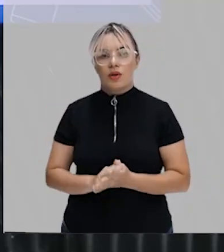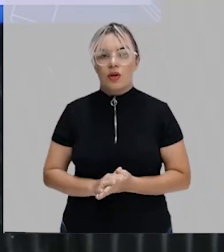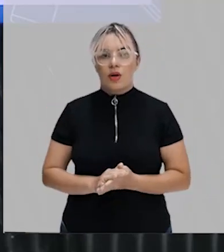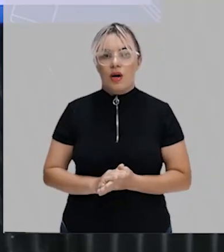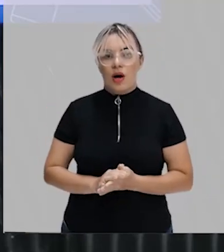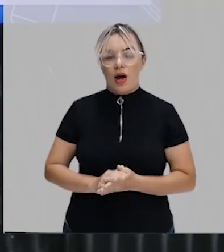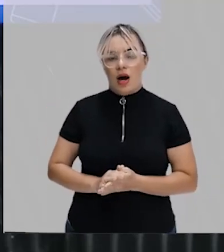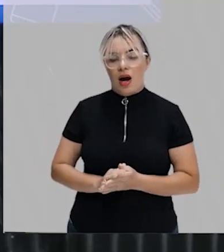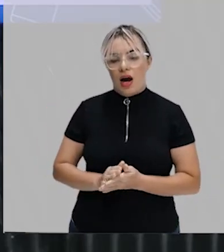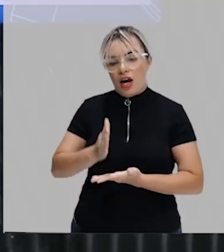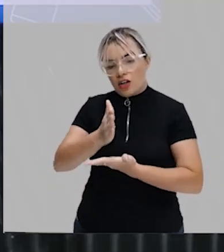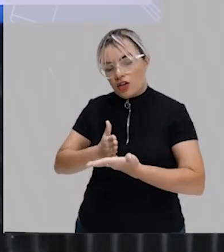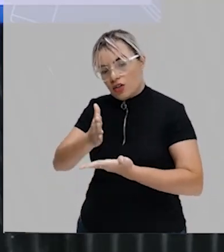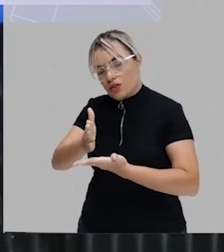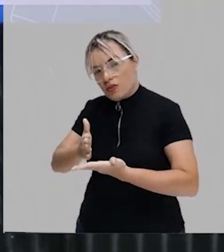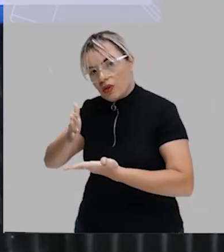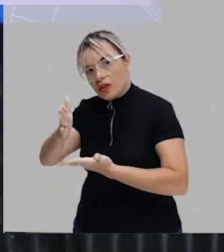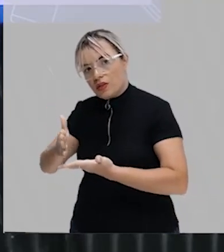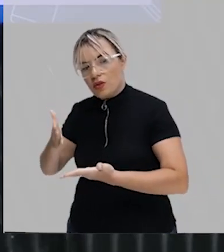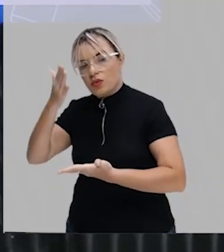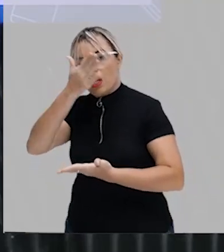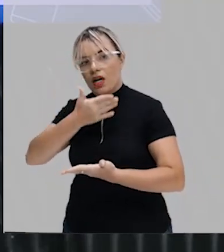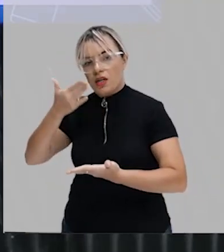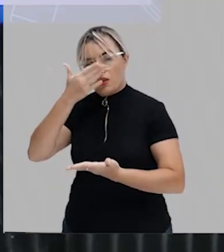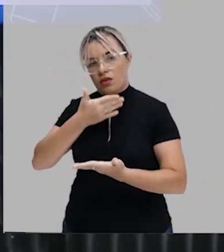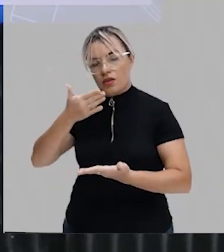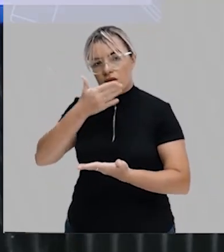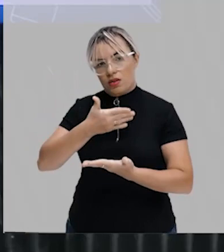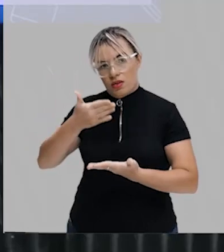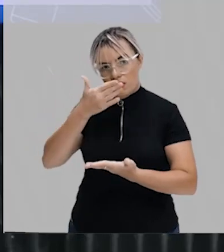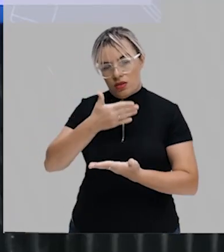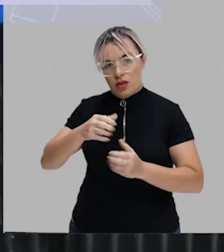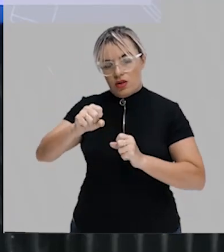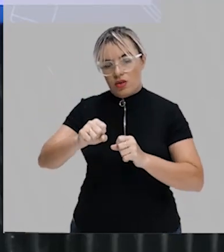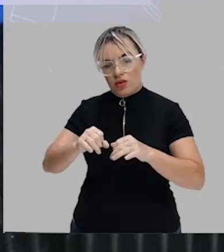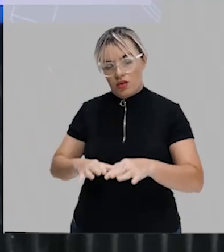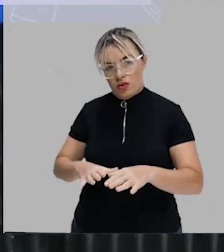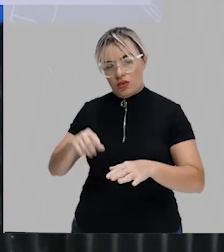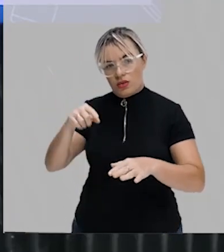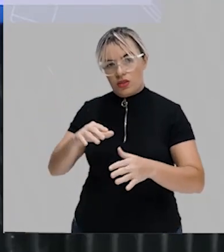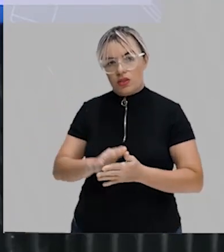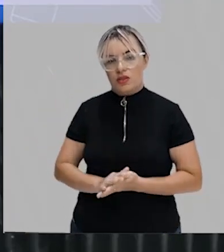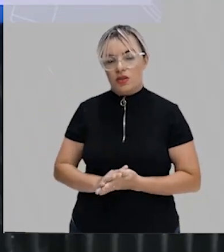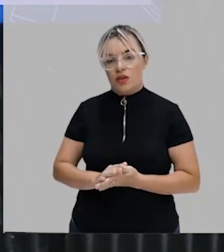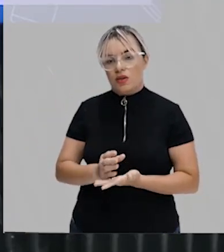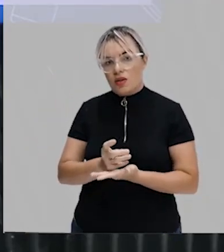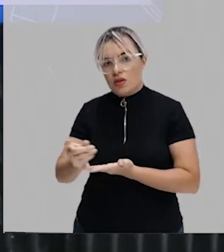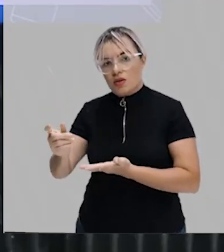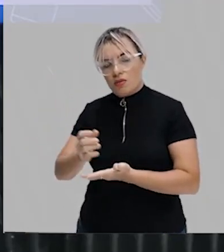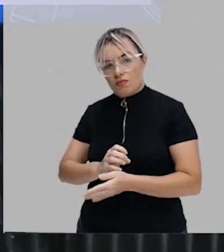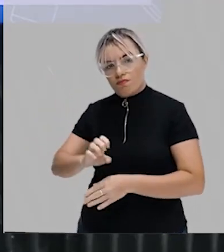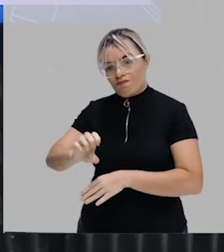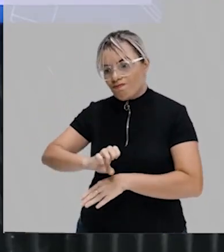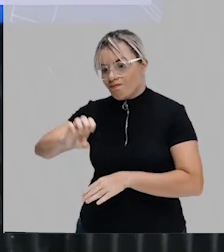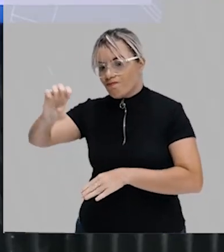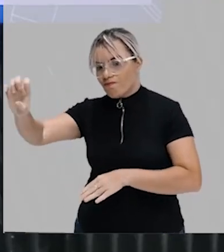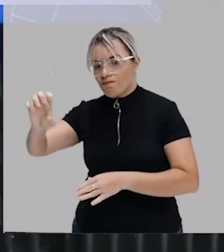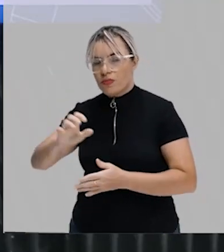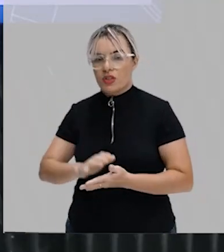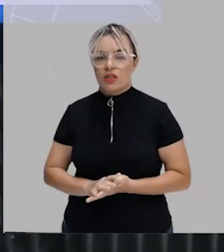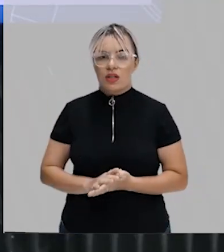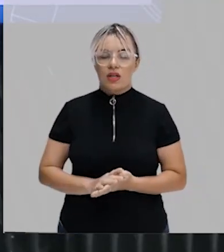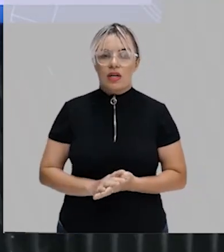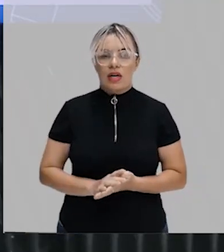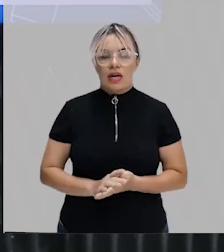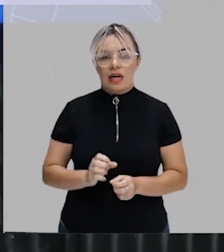europeu, a comercialização ficaria nas mãos dos credores, o que prova que boa parte do